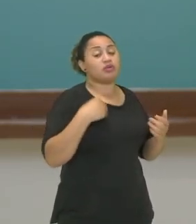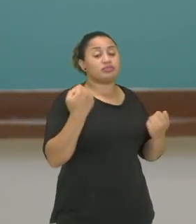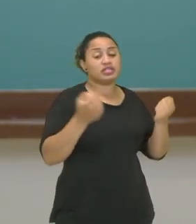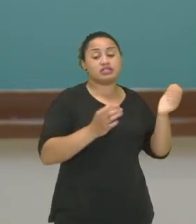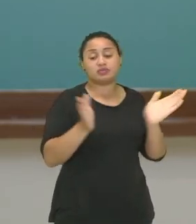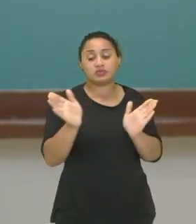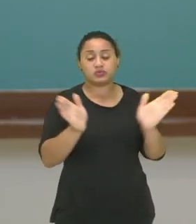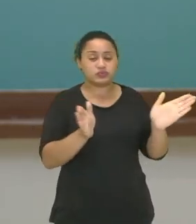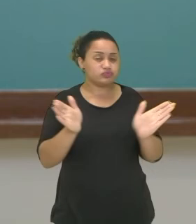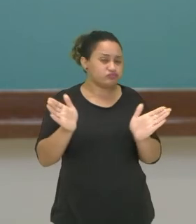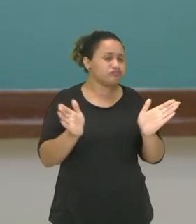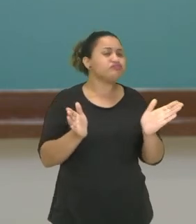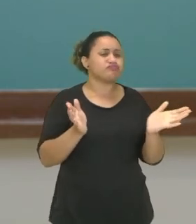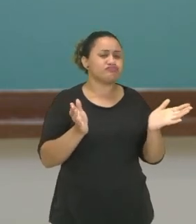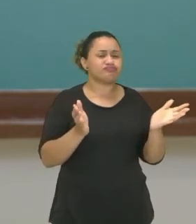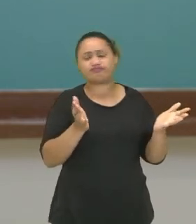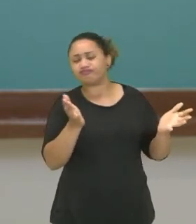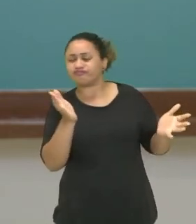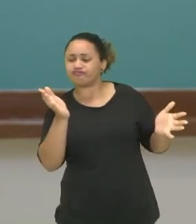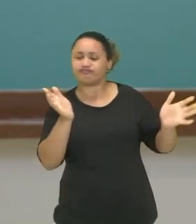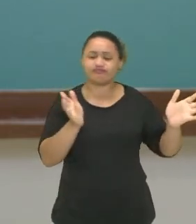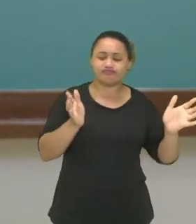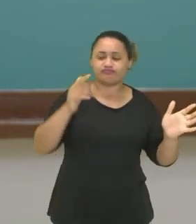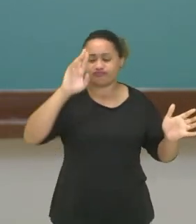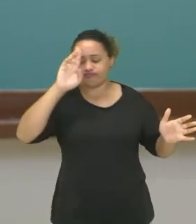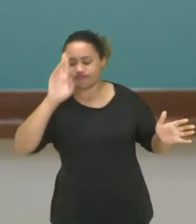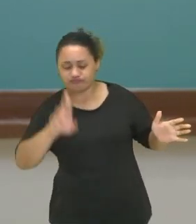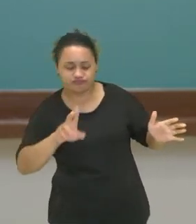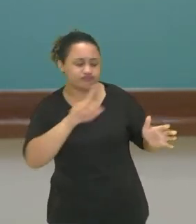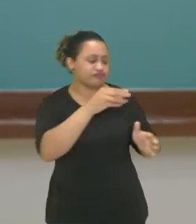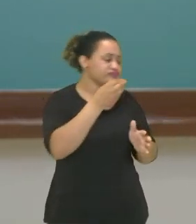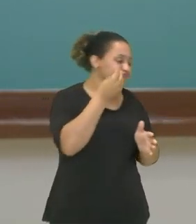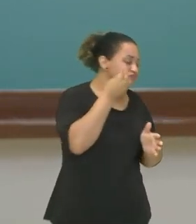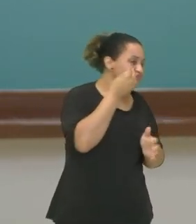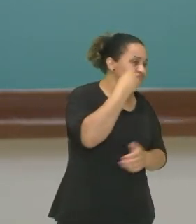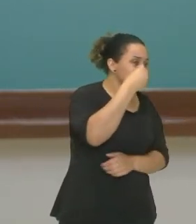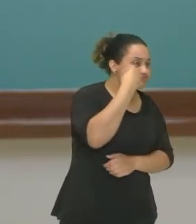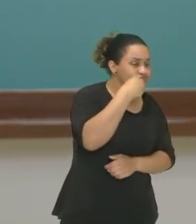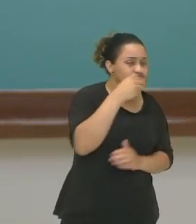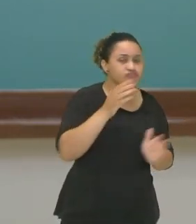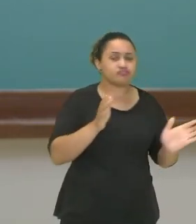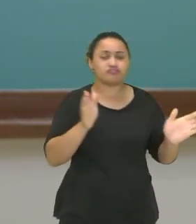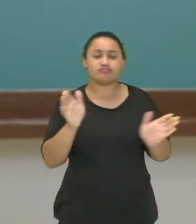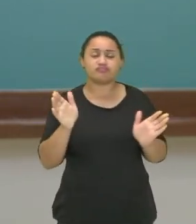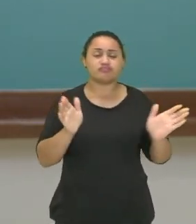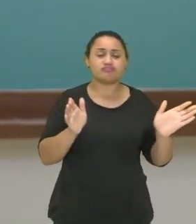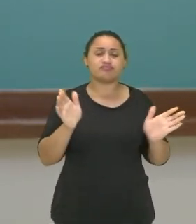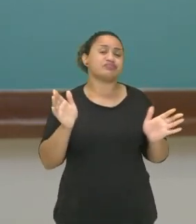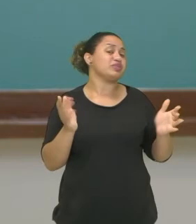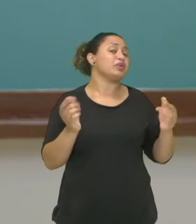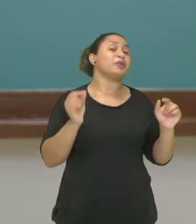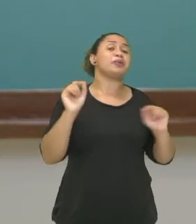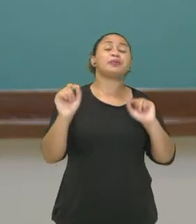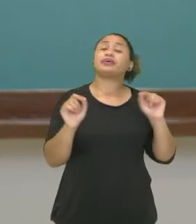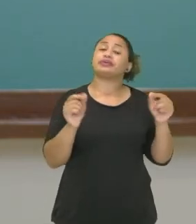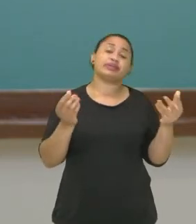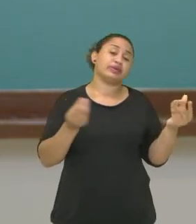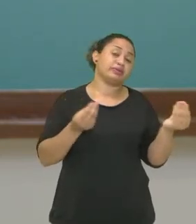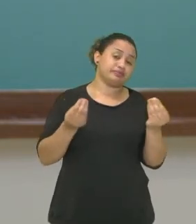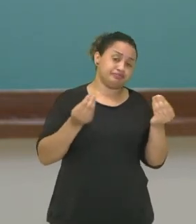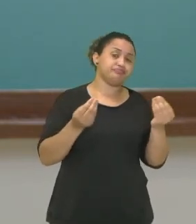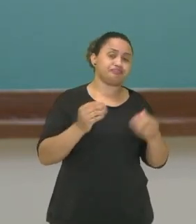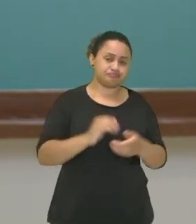coisas? Nesse embate, nesse duelo entre experimentalistas ou racionalistas, experimentalistas ou empiristas